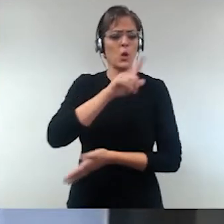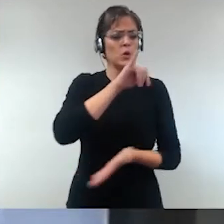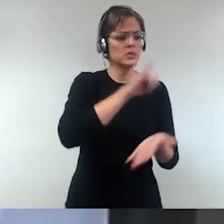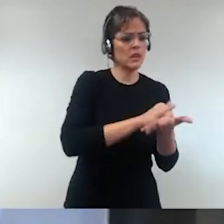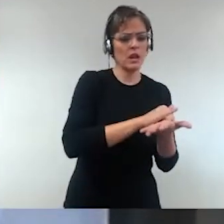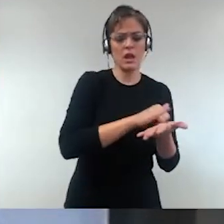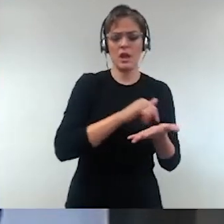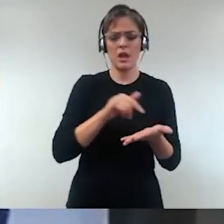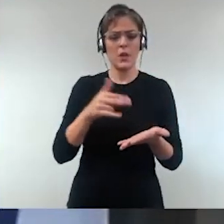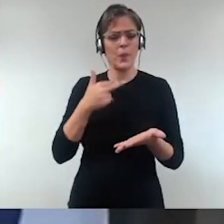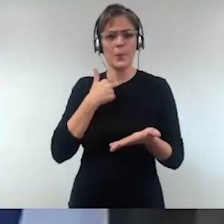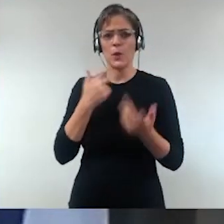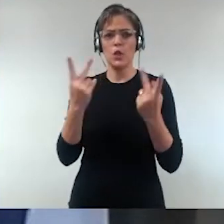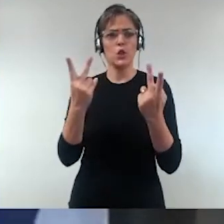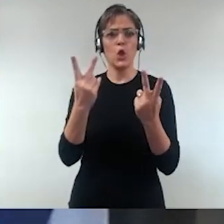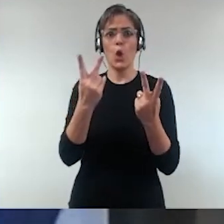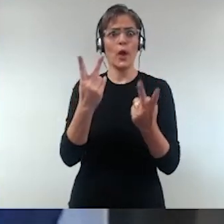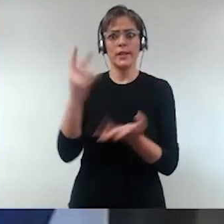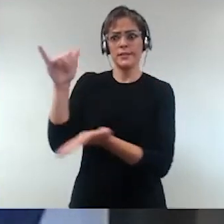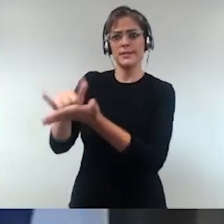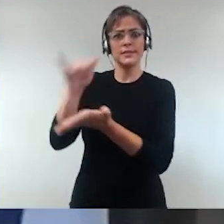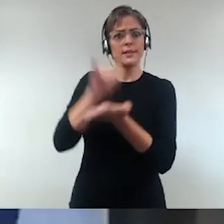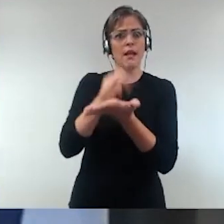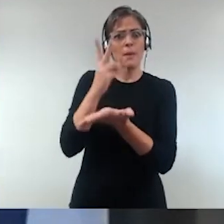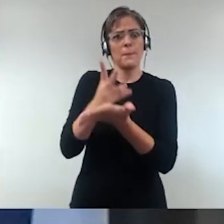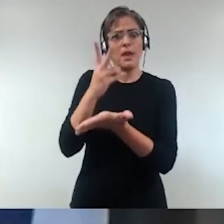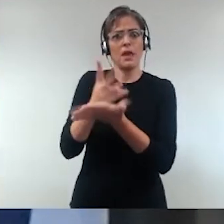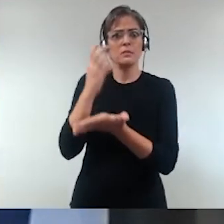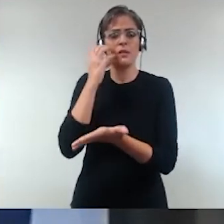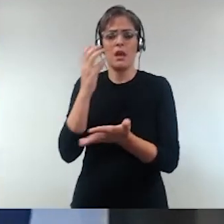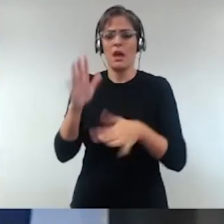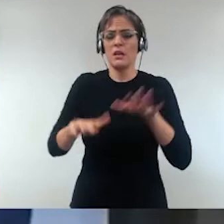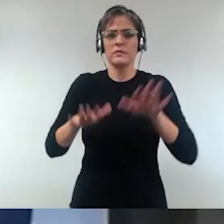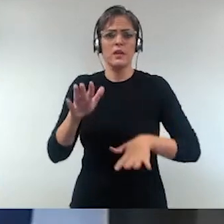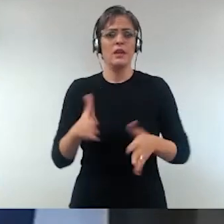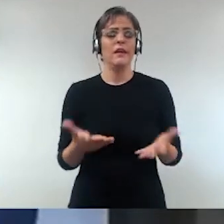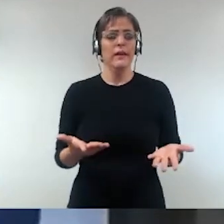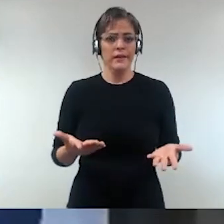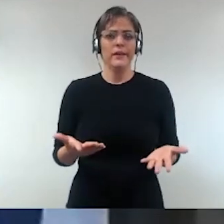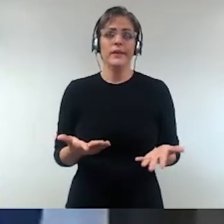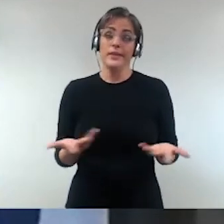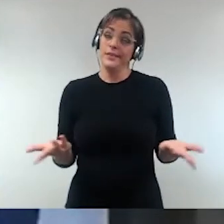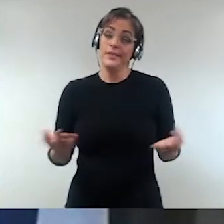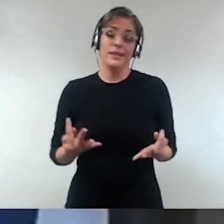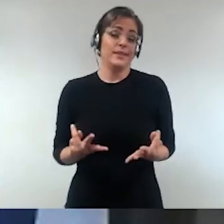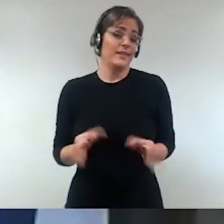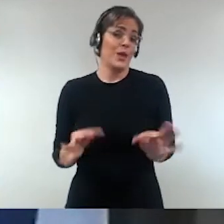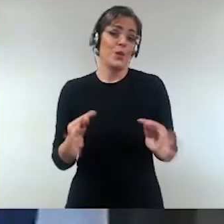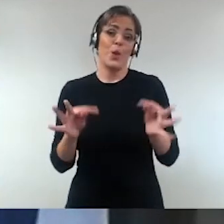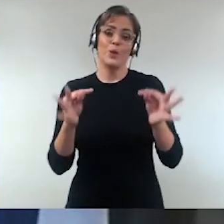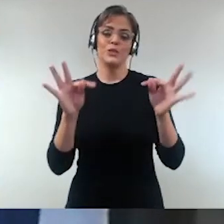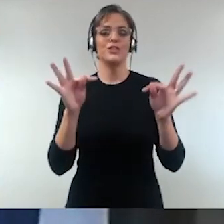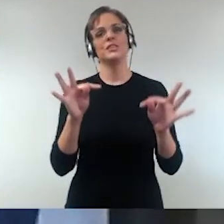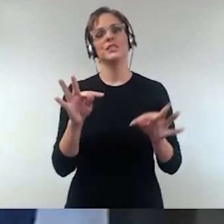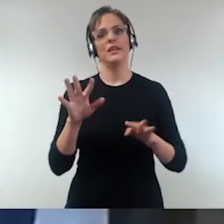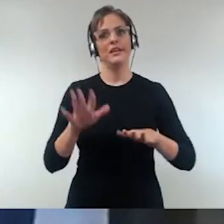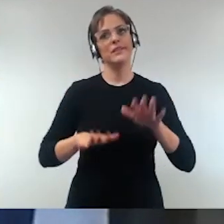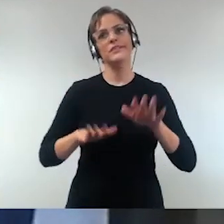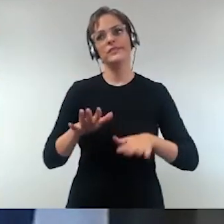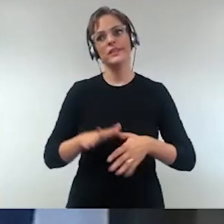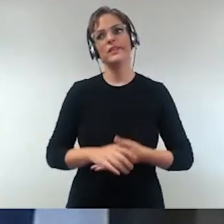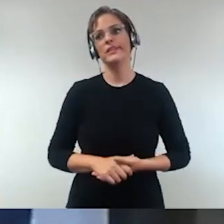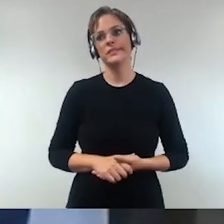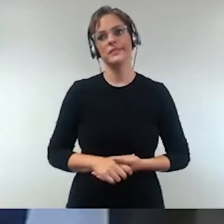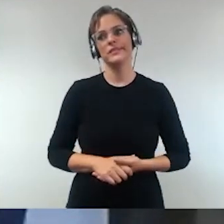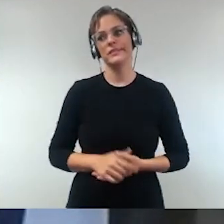ou a determinada atualização de uma ferramenta. Realmente a tecnologia, por vezes, que vem aí para